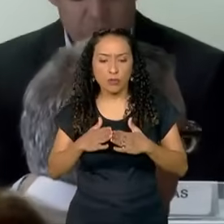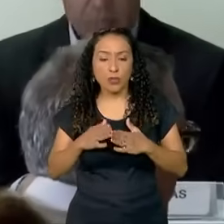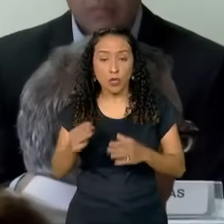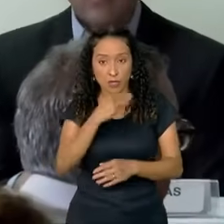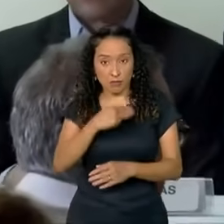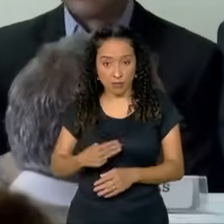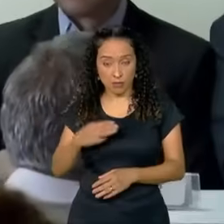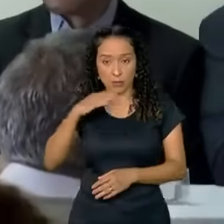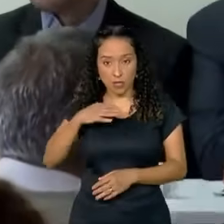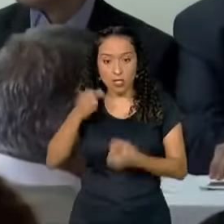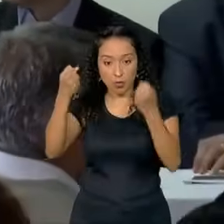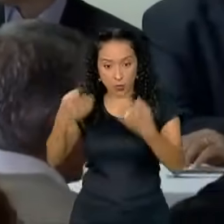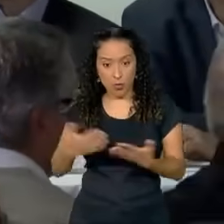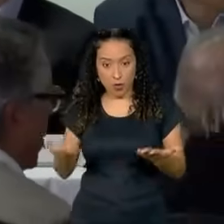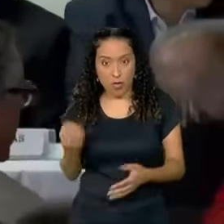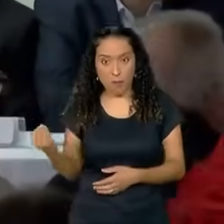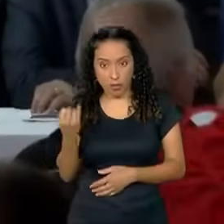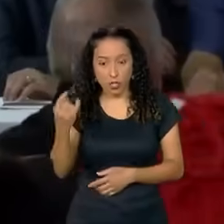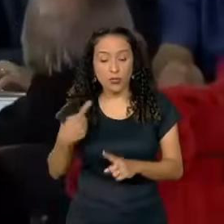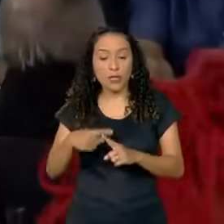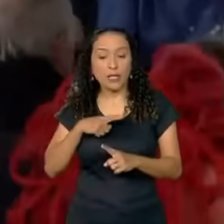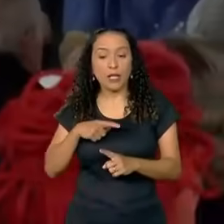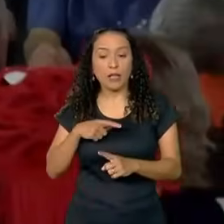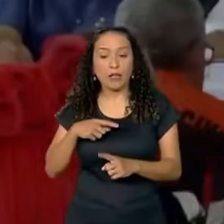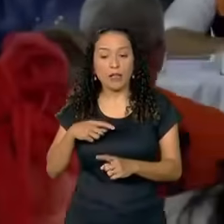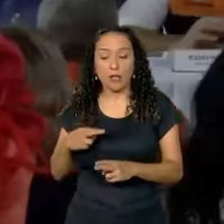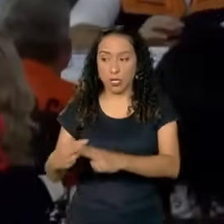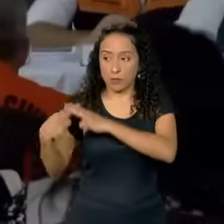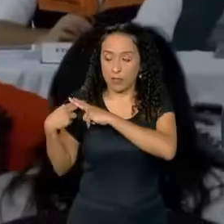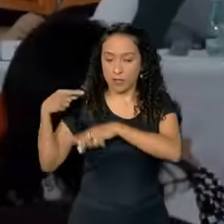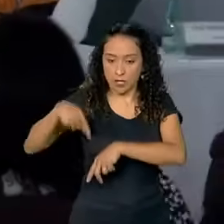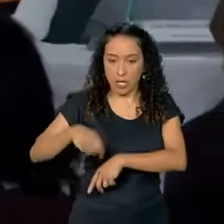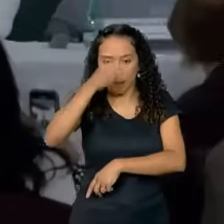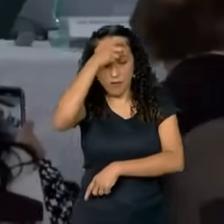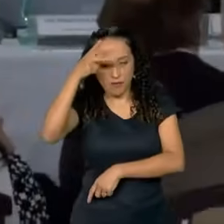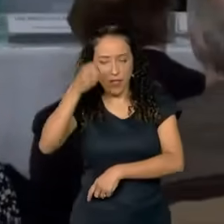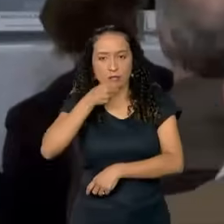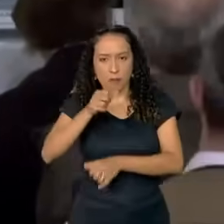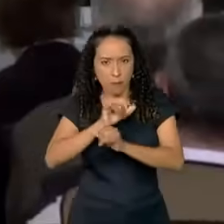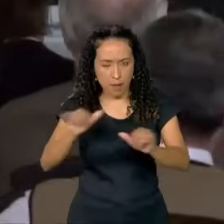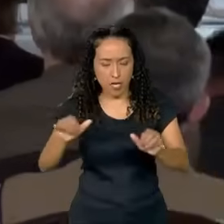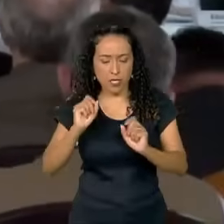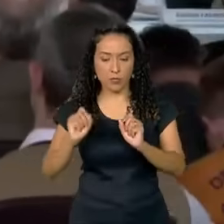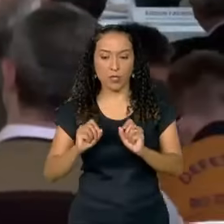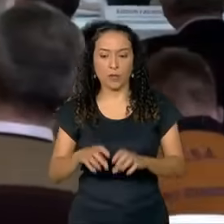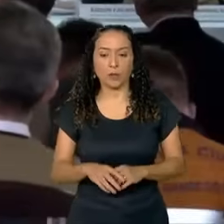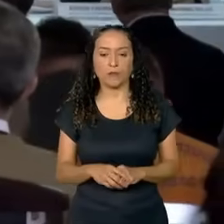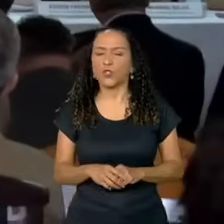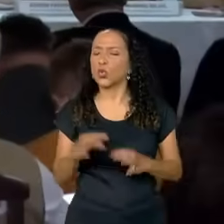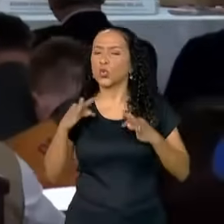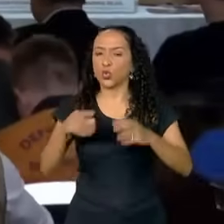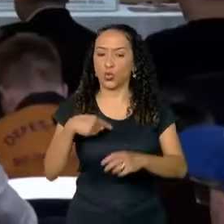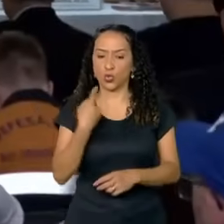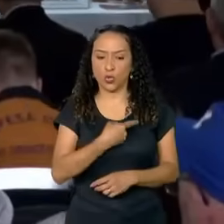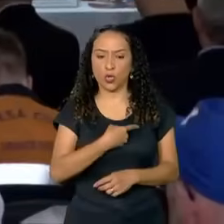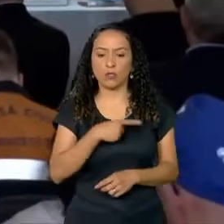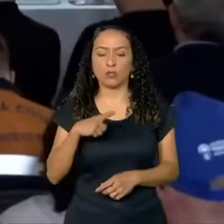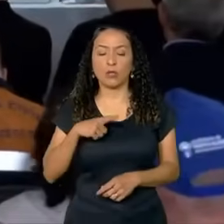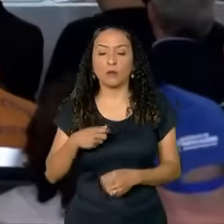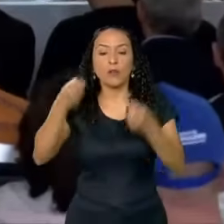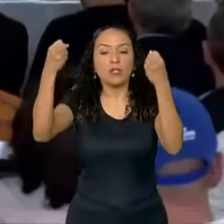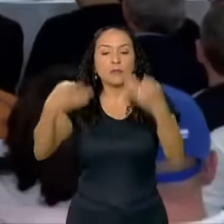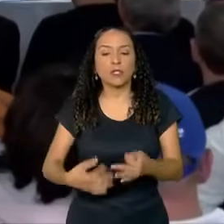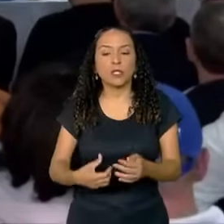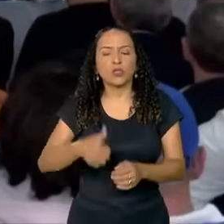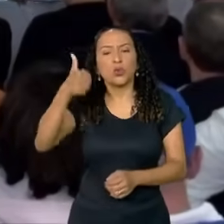tocou ali é importante. É porque tem os parlamentares aqui, prefeitos, a imprensa. Todos nós estamos falando